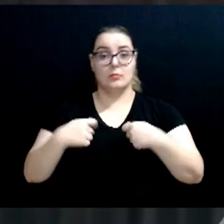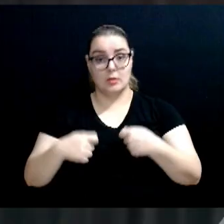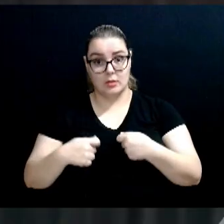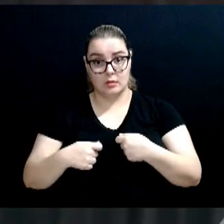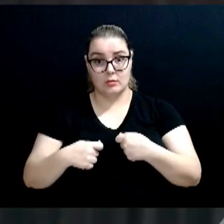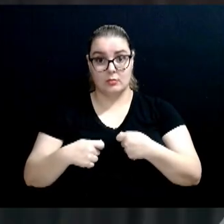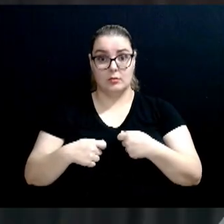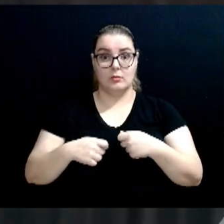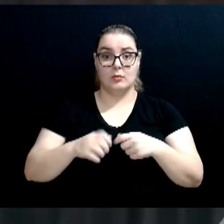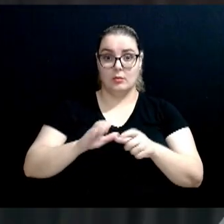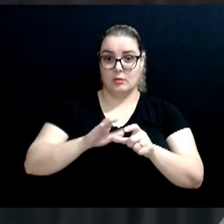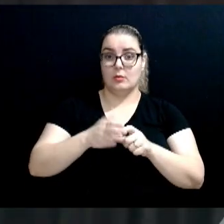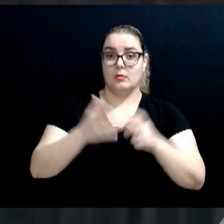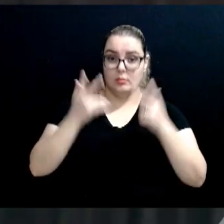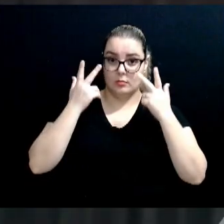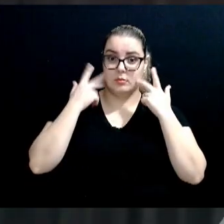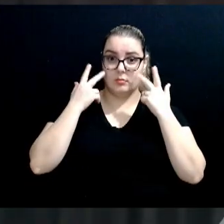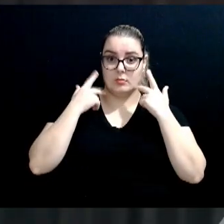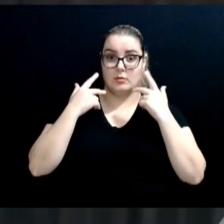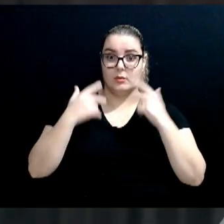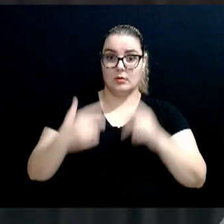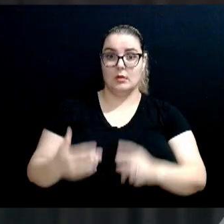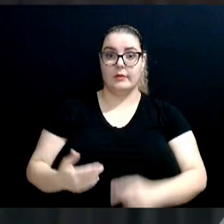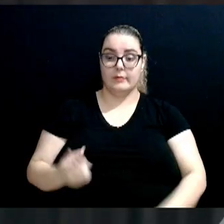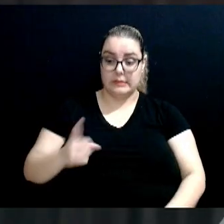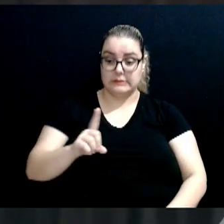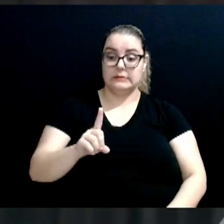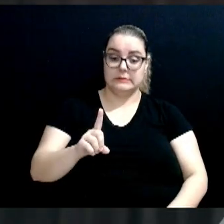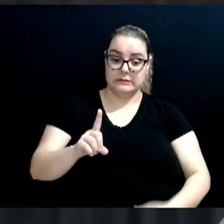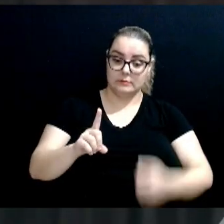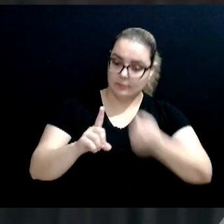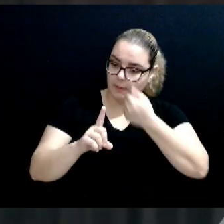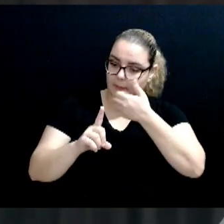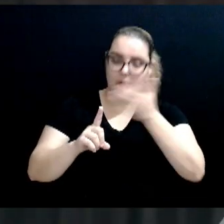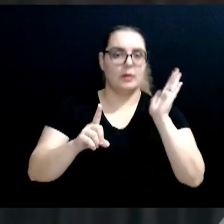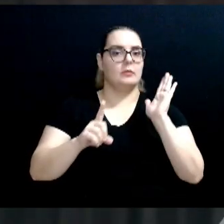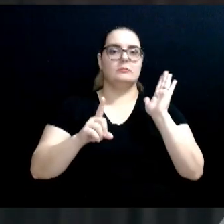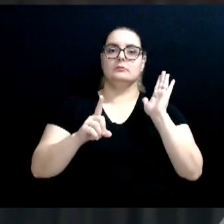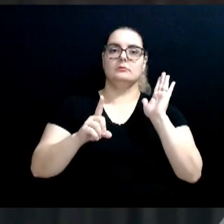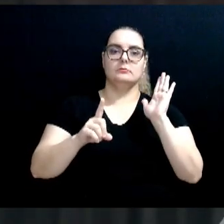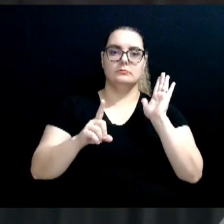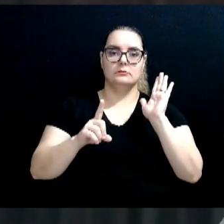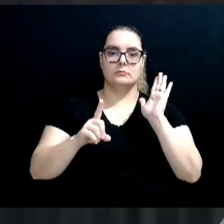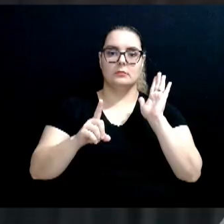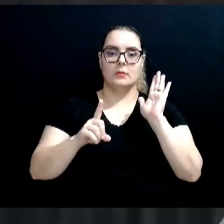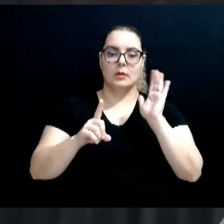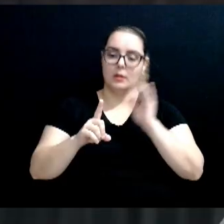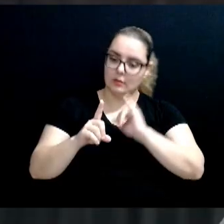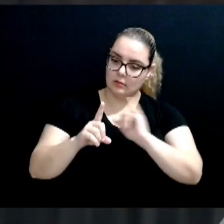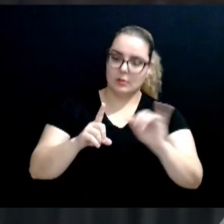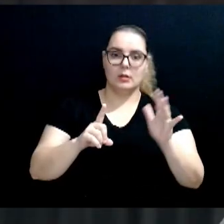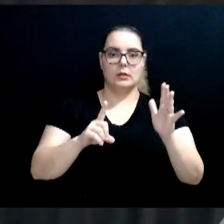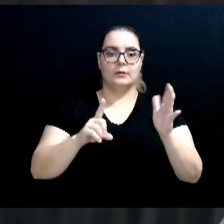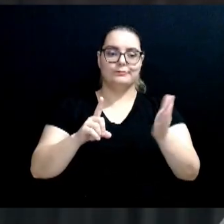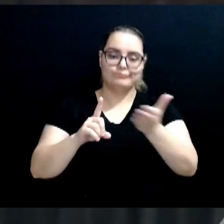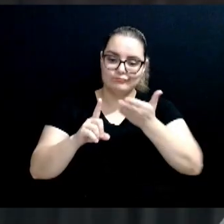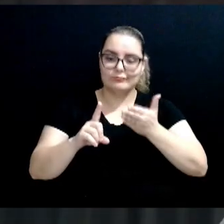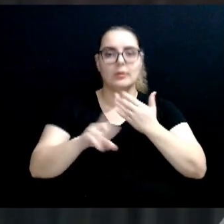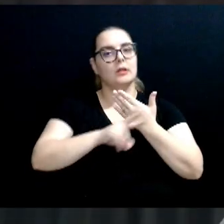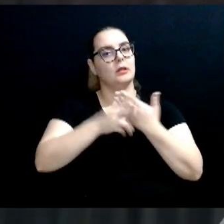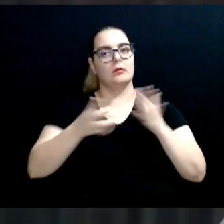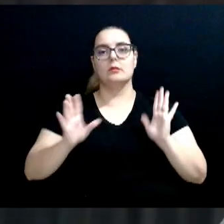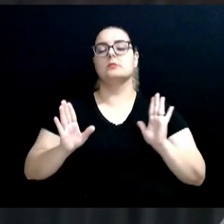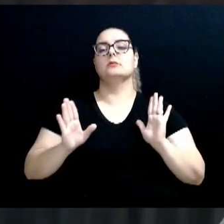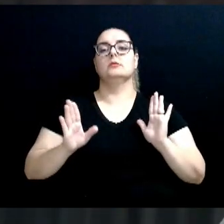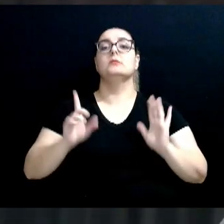muito comum, dar a cara a tapa, e falar assim, olha, eu preciso lidar com essa verdade. Então, é importante também entender como